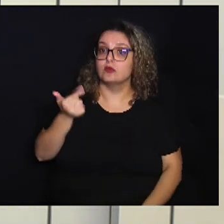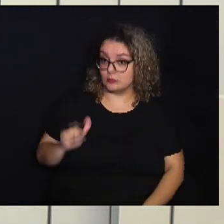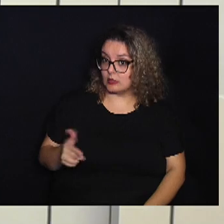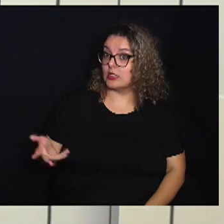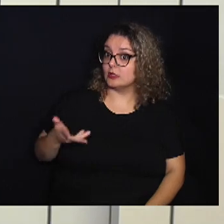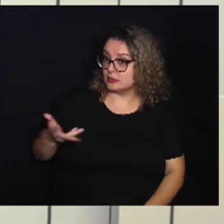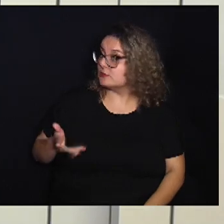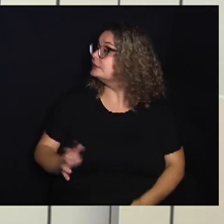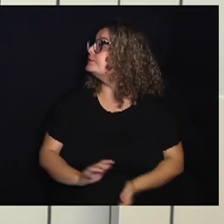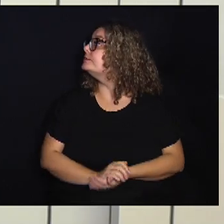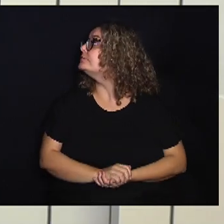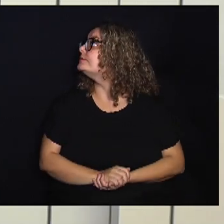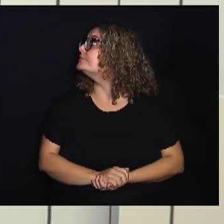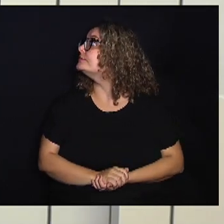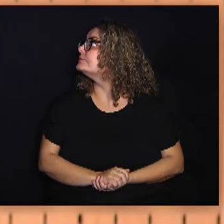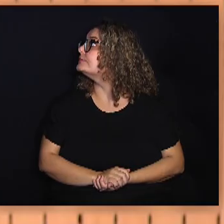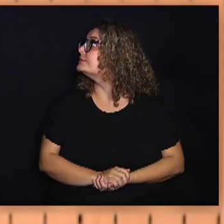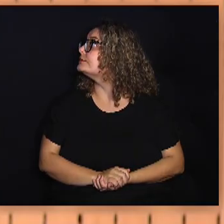acelerado.